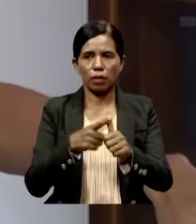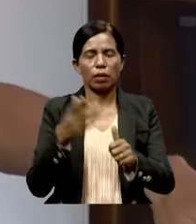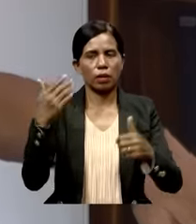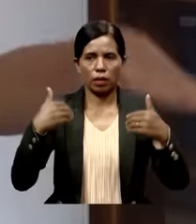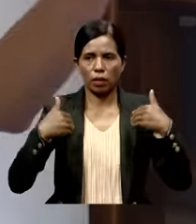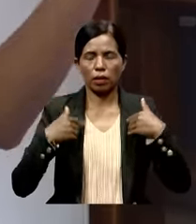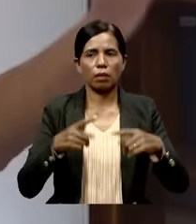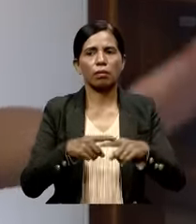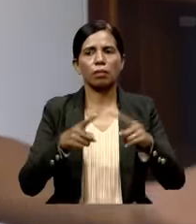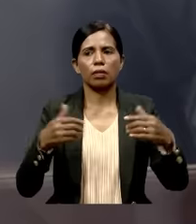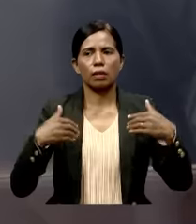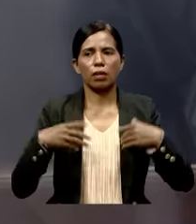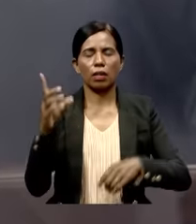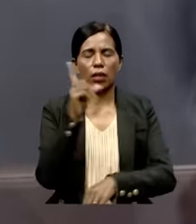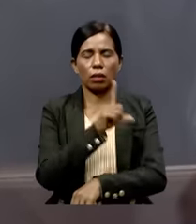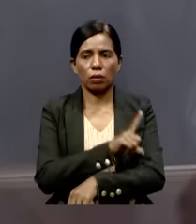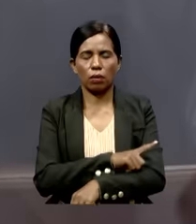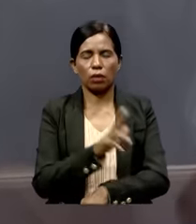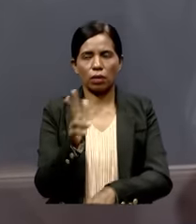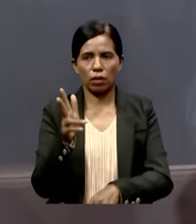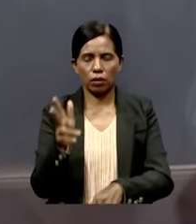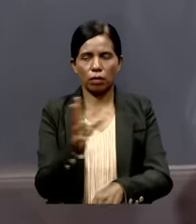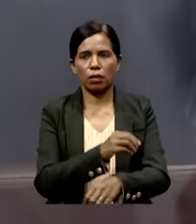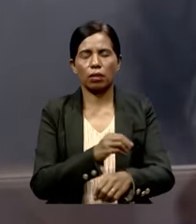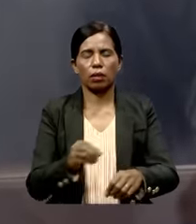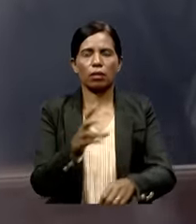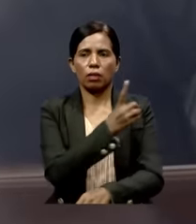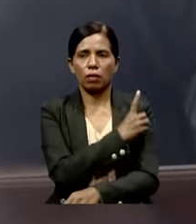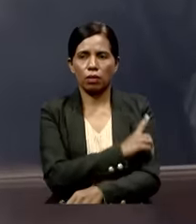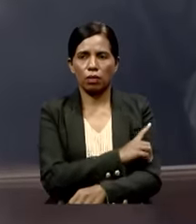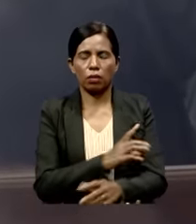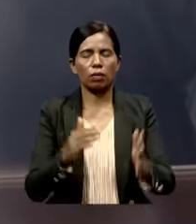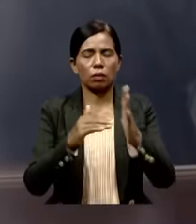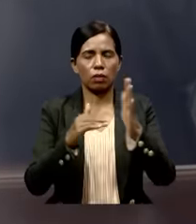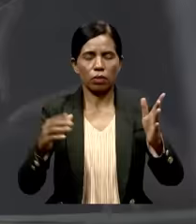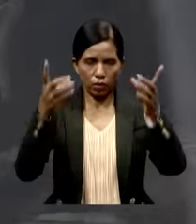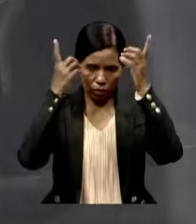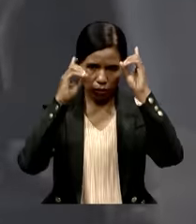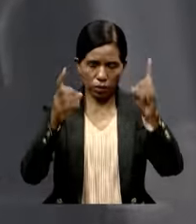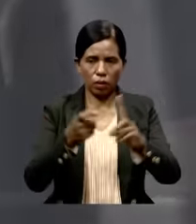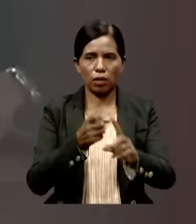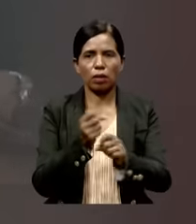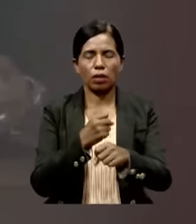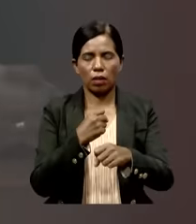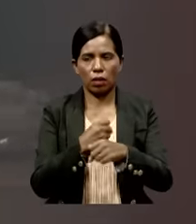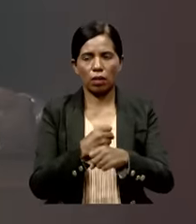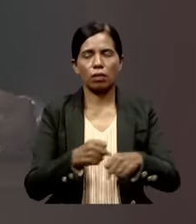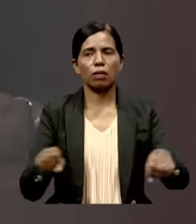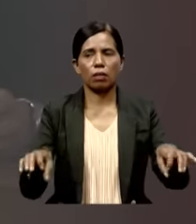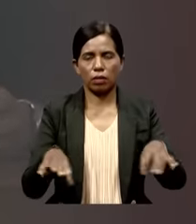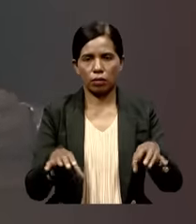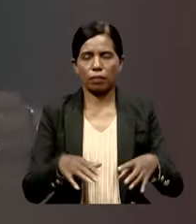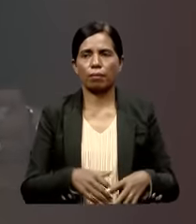ona, Mebesi ia loron tonulu ba arguido ho ni defesa contra decisão refere li husi halo recurso.